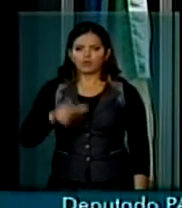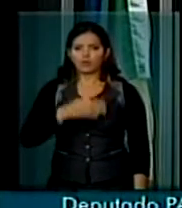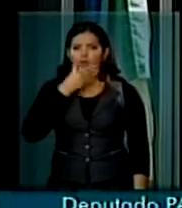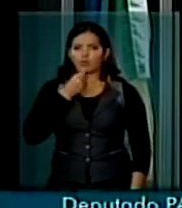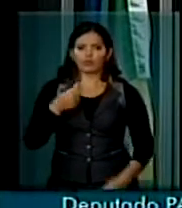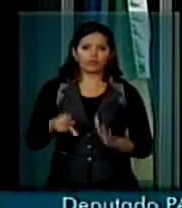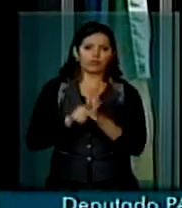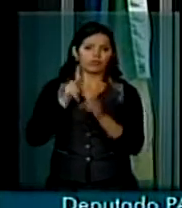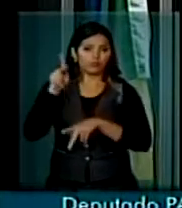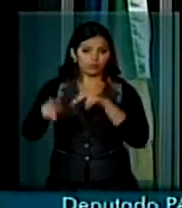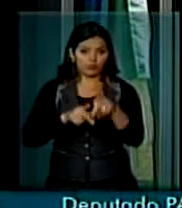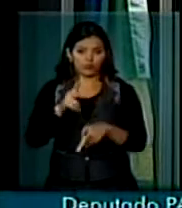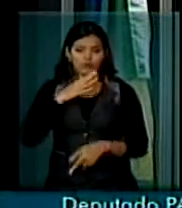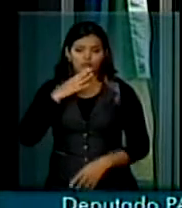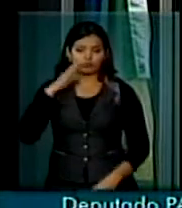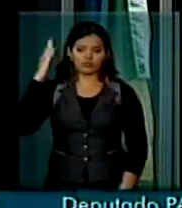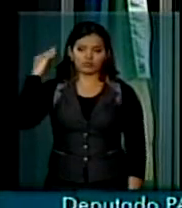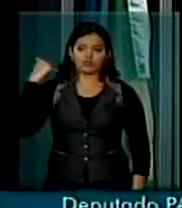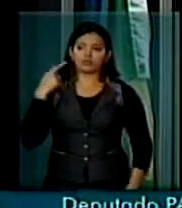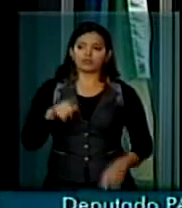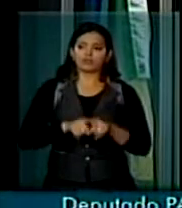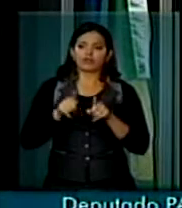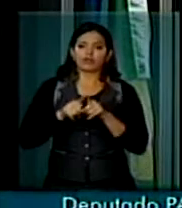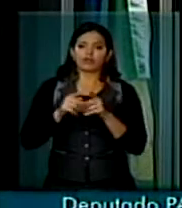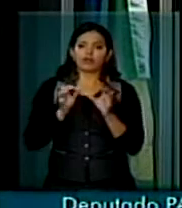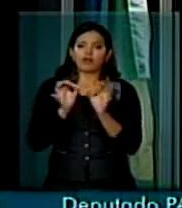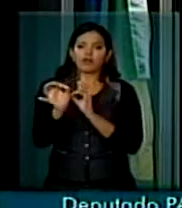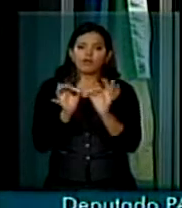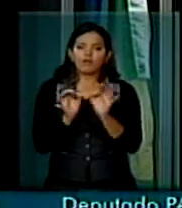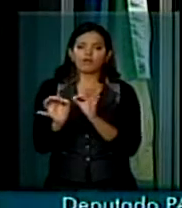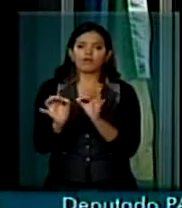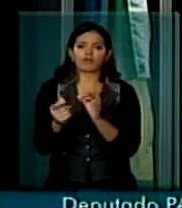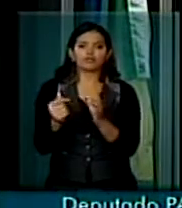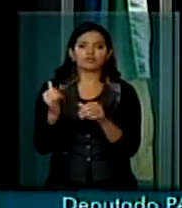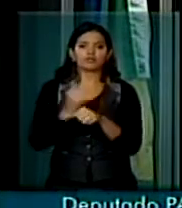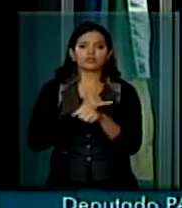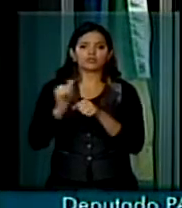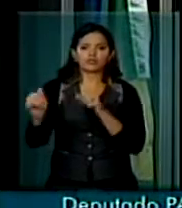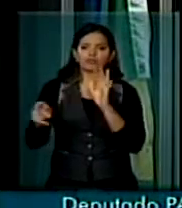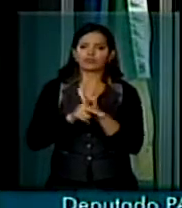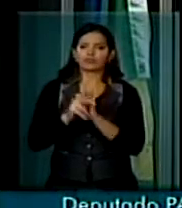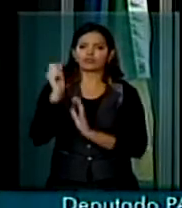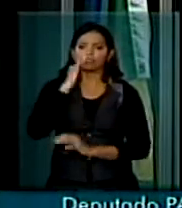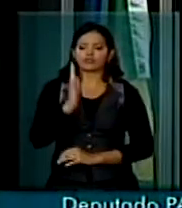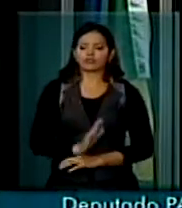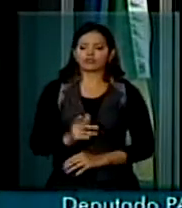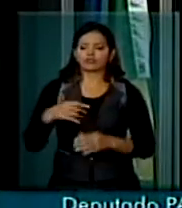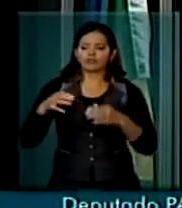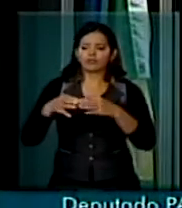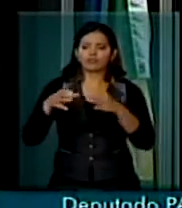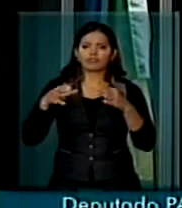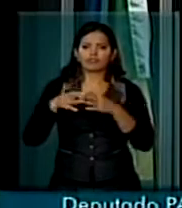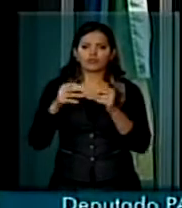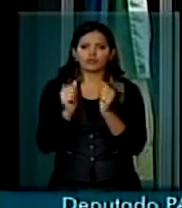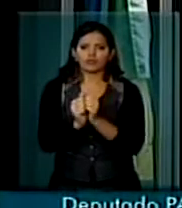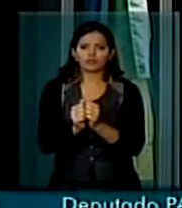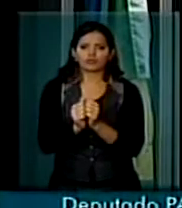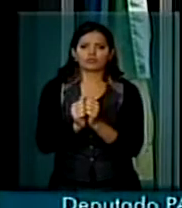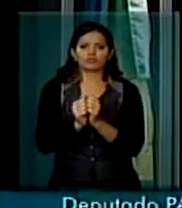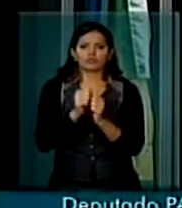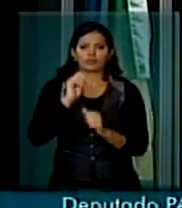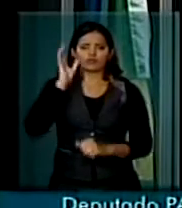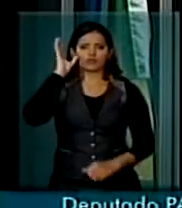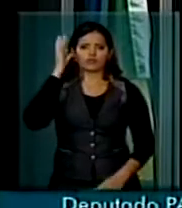do povo. E mais, todas as superestruturas nacionais estavam devidamente aparelhadas para a tomada do